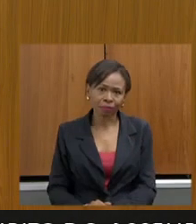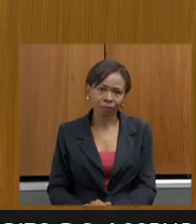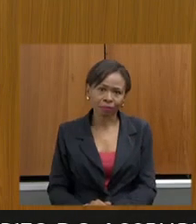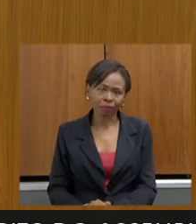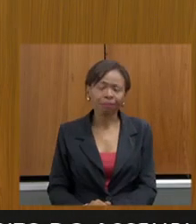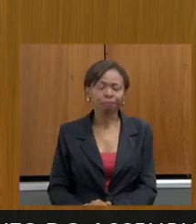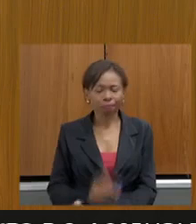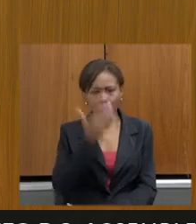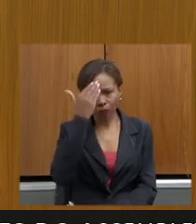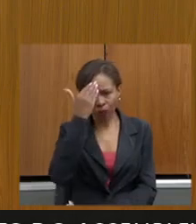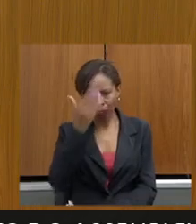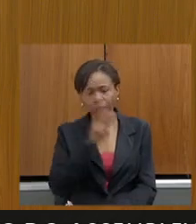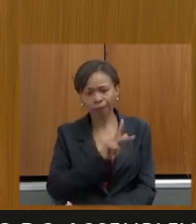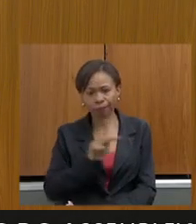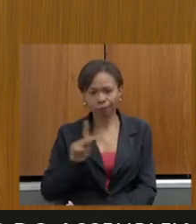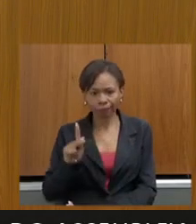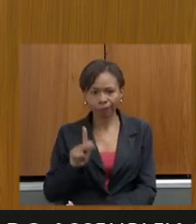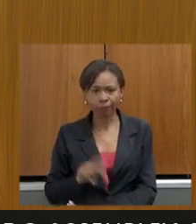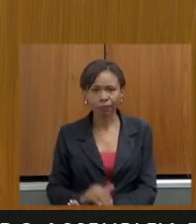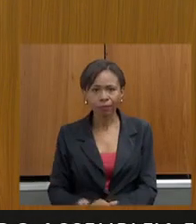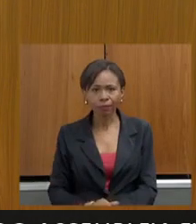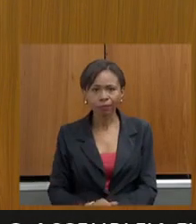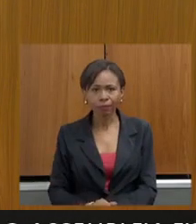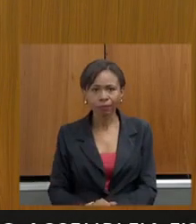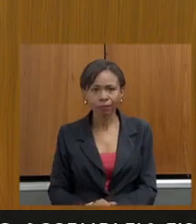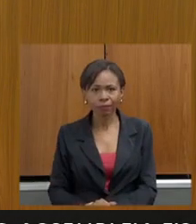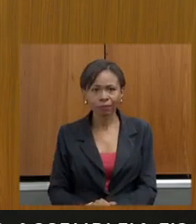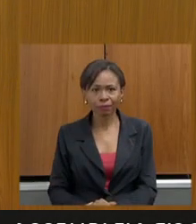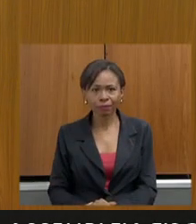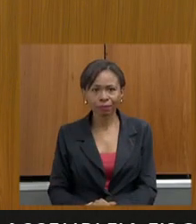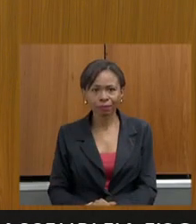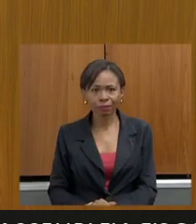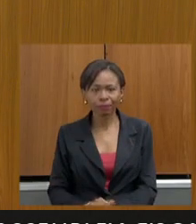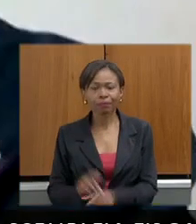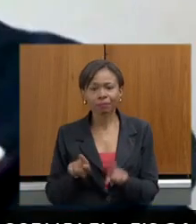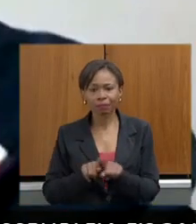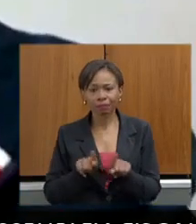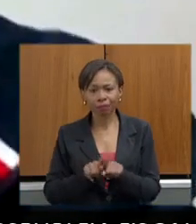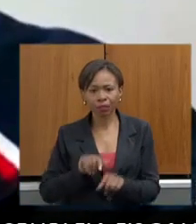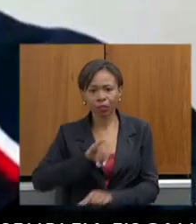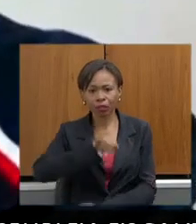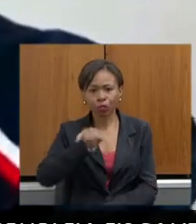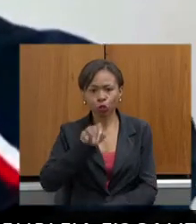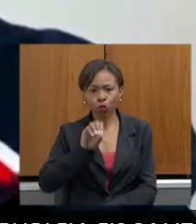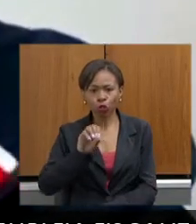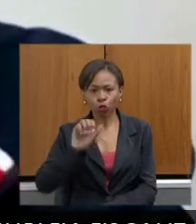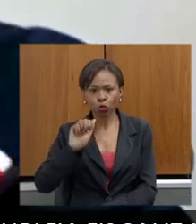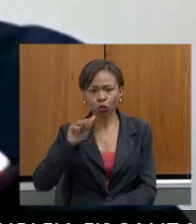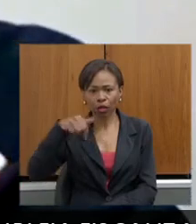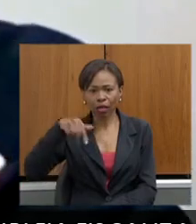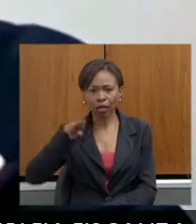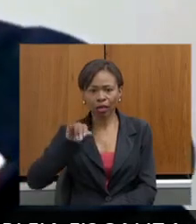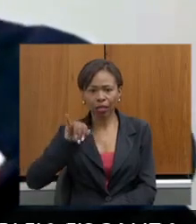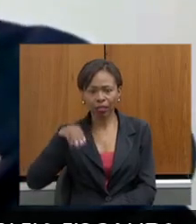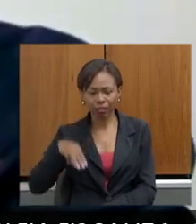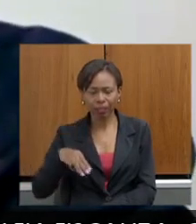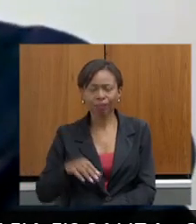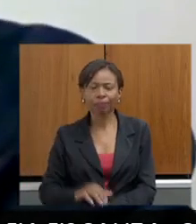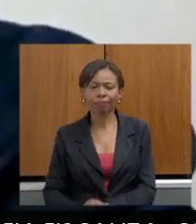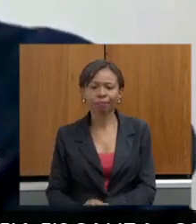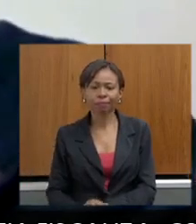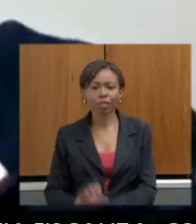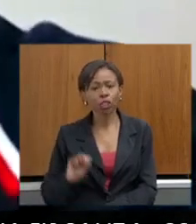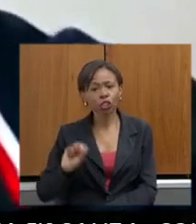ligar para acidente carro-chefe do Dr Joaquim Dra Sheila minha colega